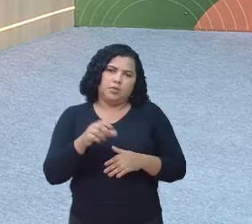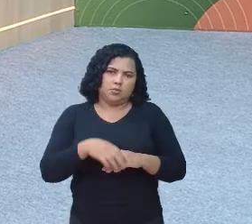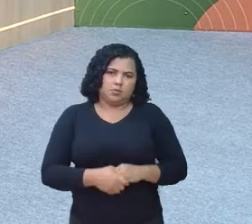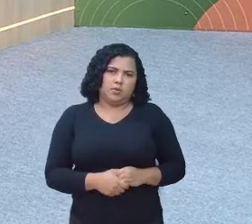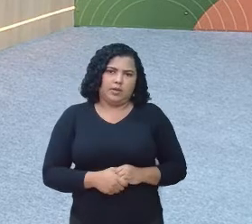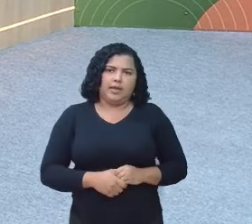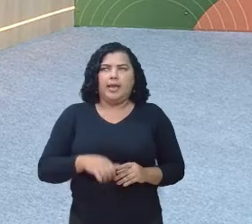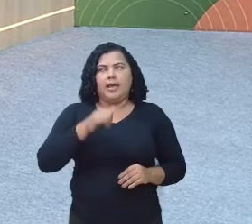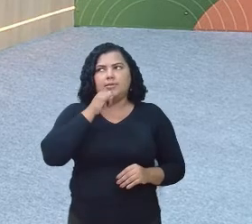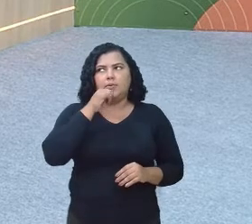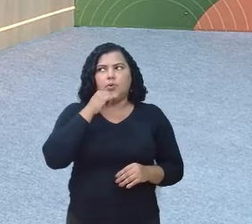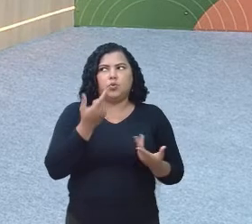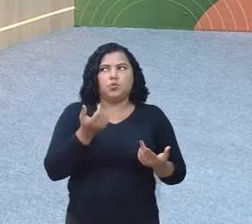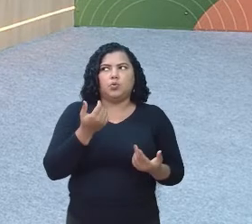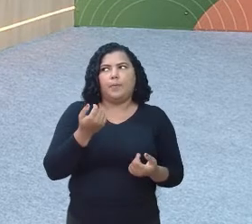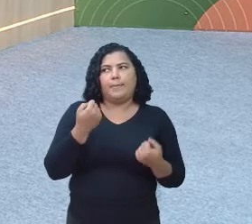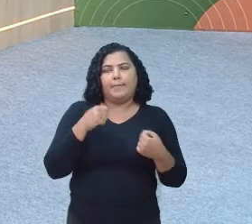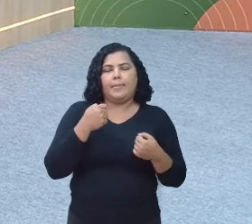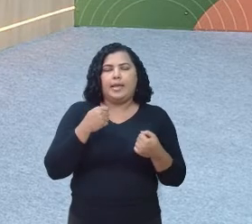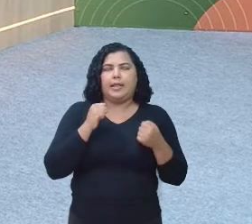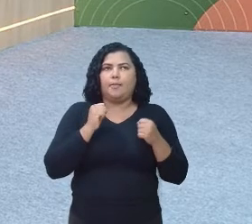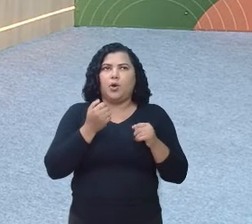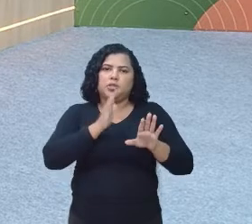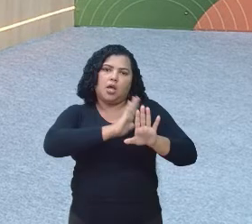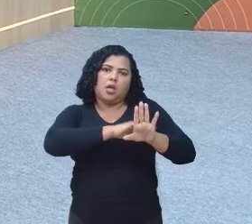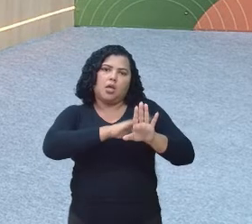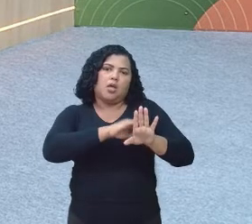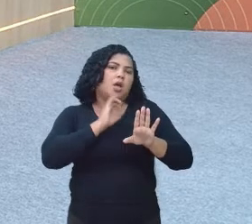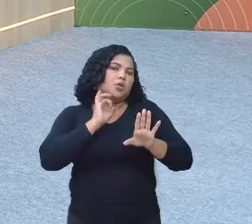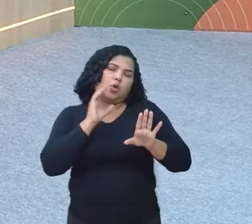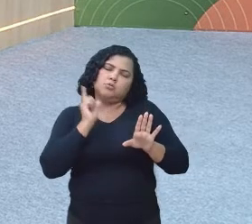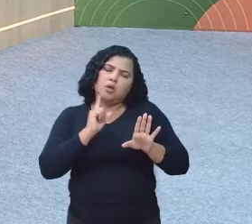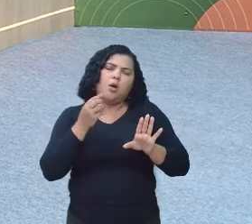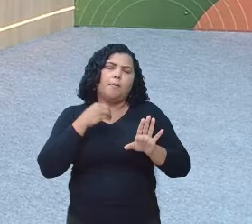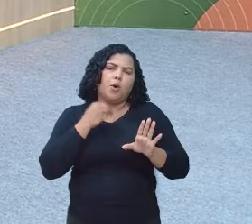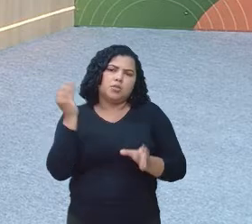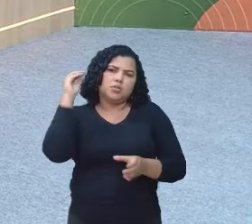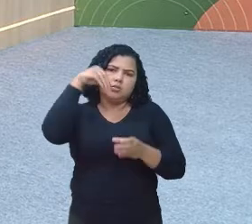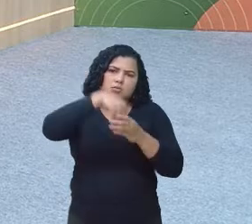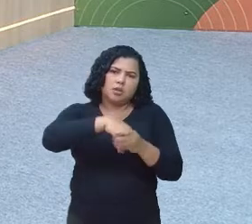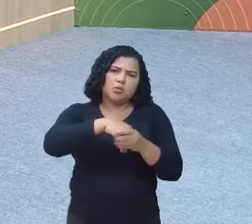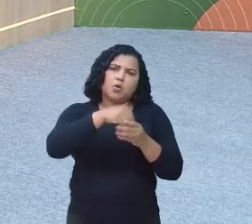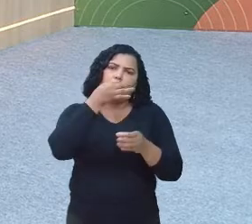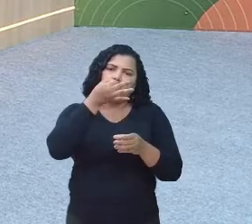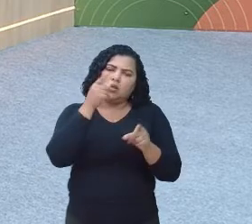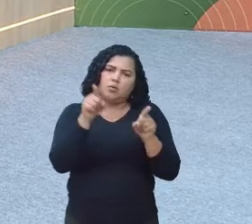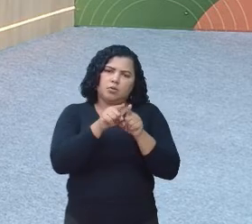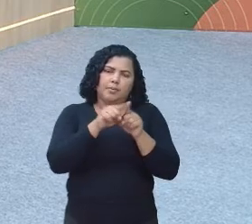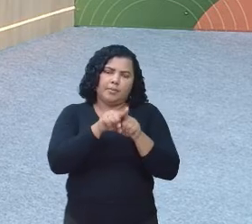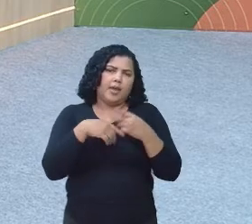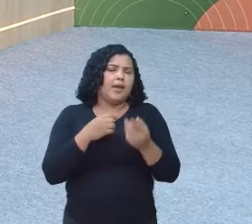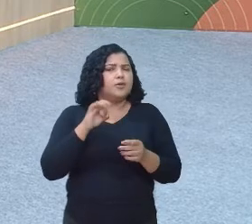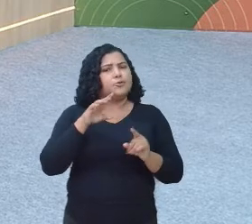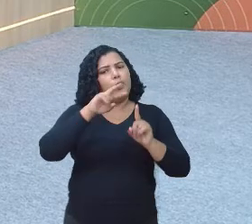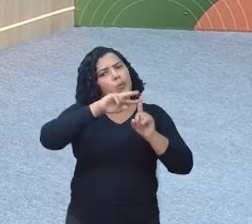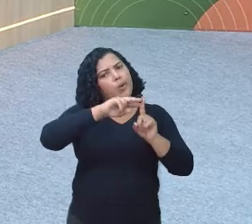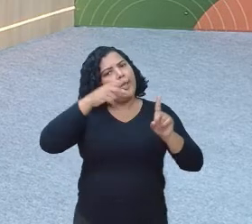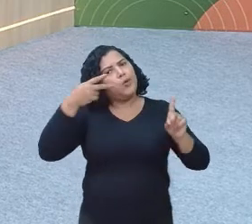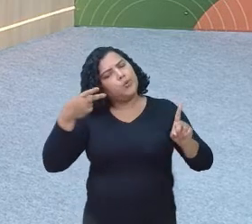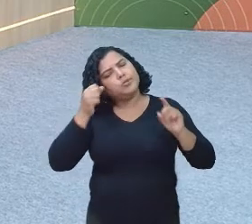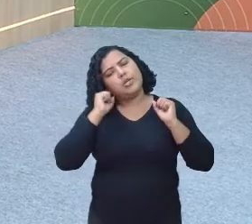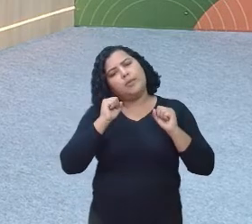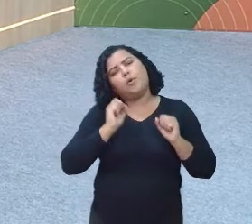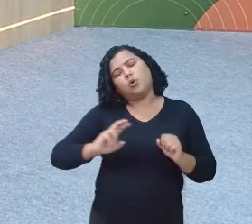ser completamente impassível diante do texto, ou seja, que não vai ter nada dele diante do texto. É apenas um recurso de escrita que ele